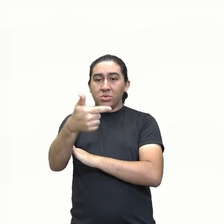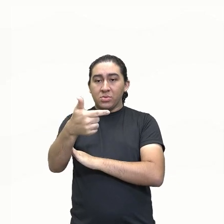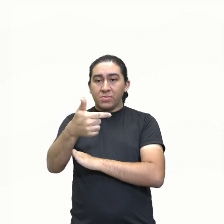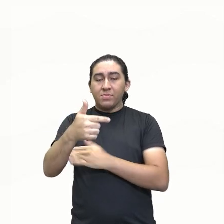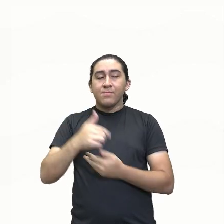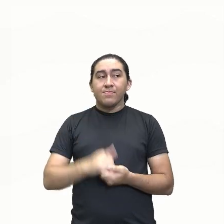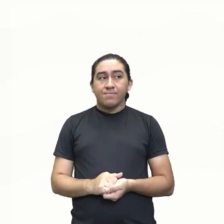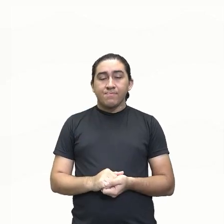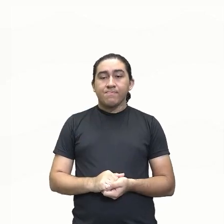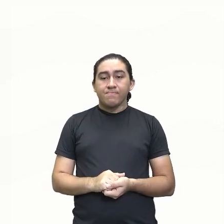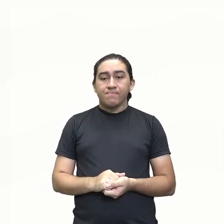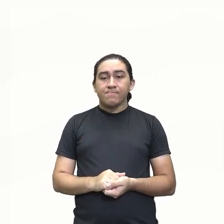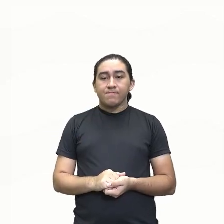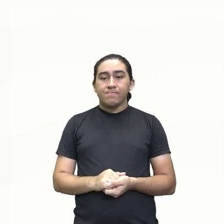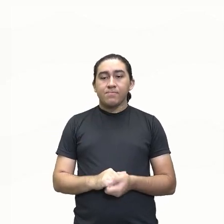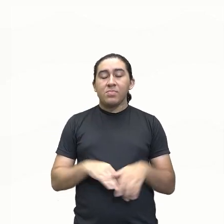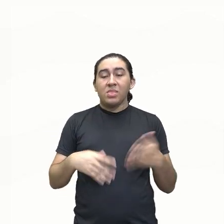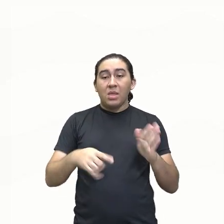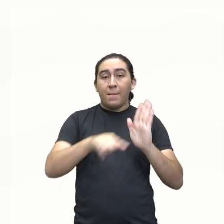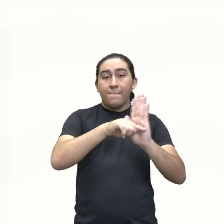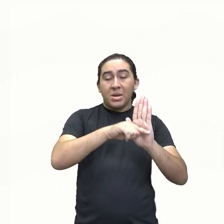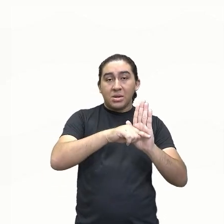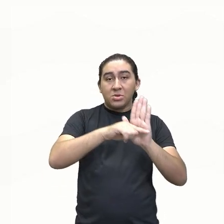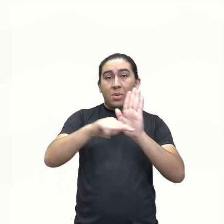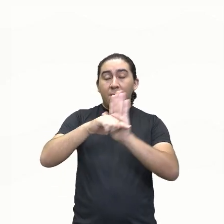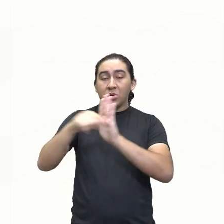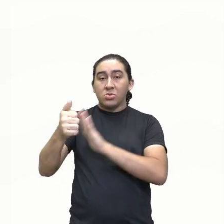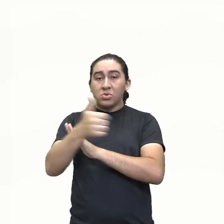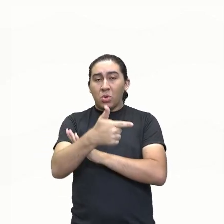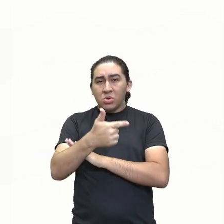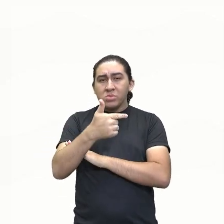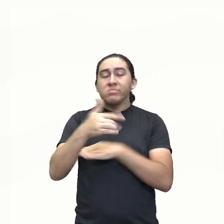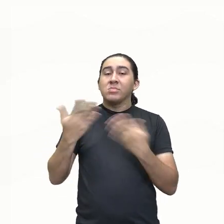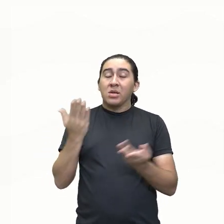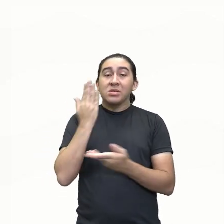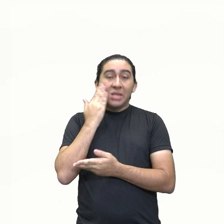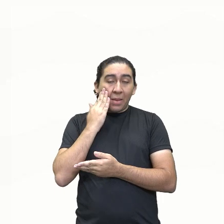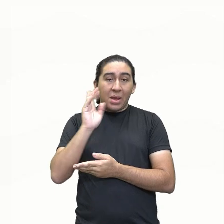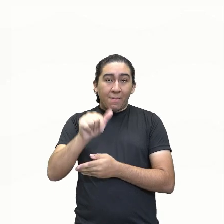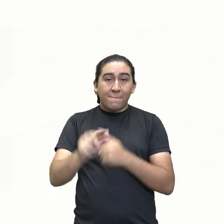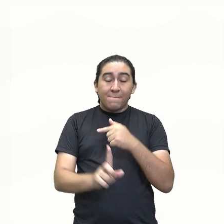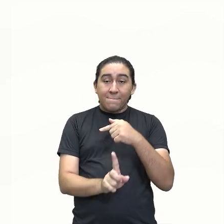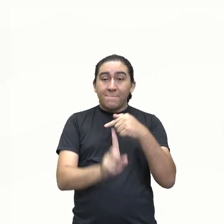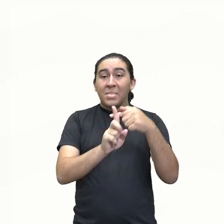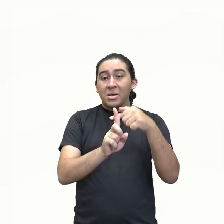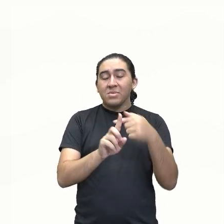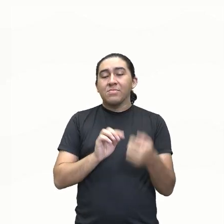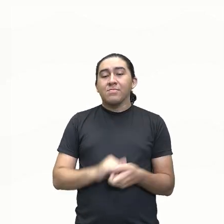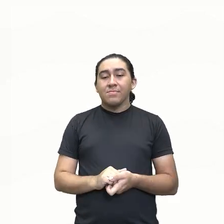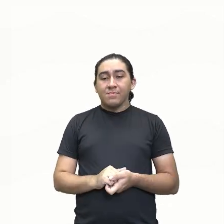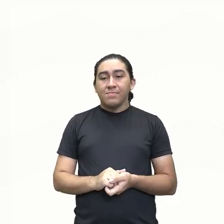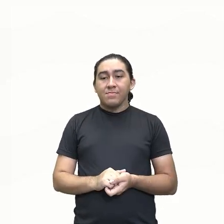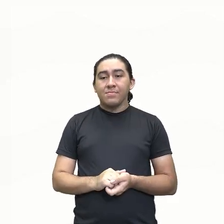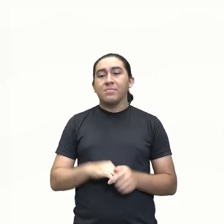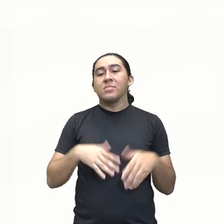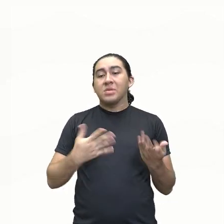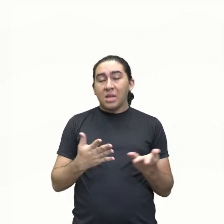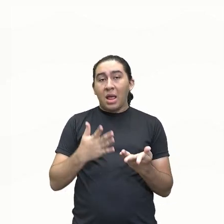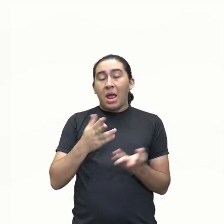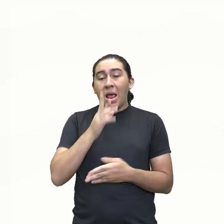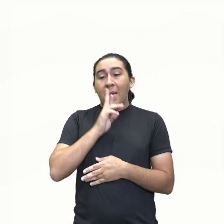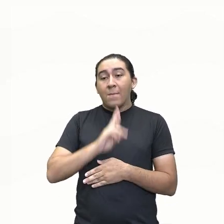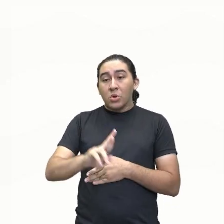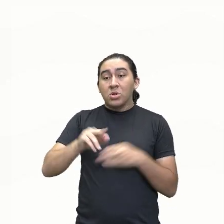12. Então, vai ficar menos 12. Ou seja, eu sei que isso vai ser mais. Então, o resultado disso vai ser